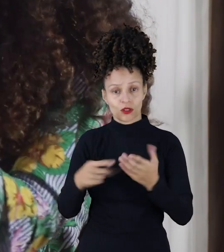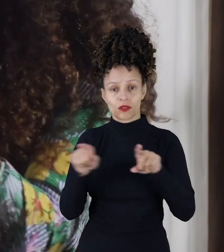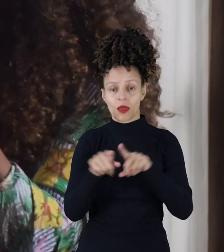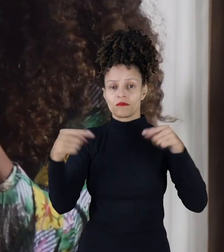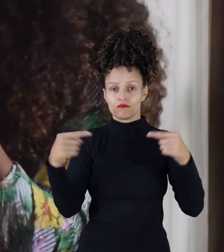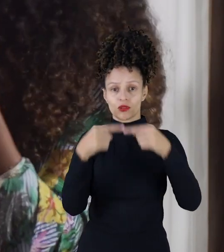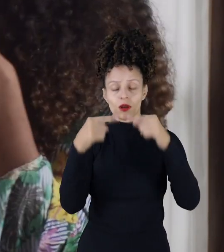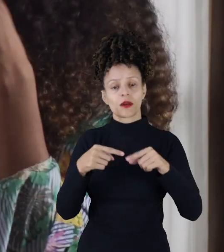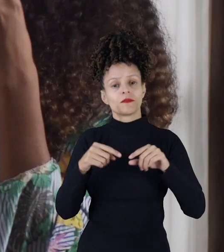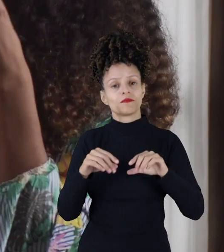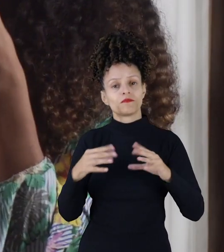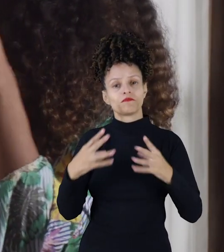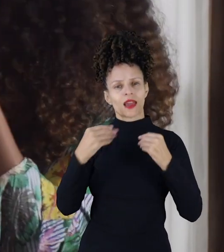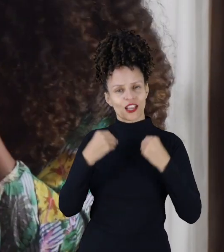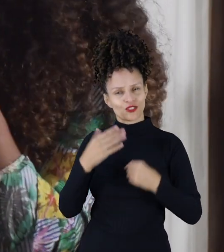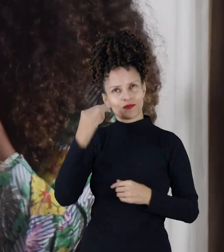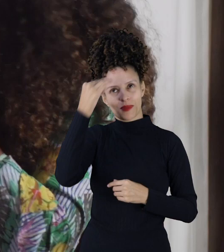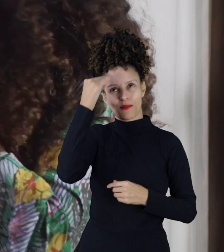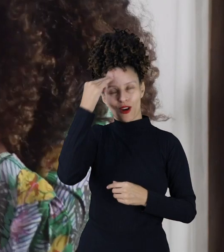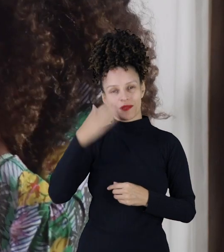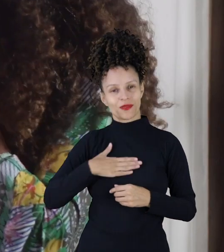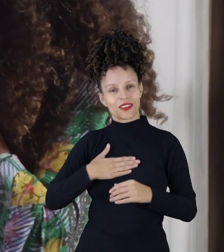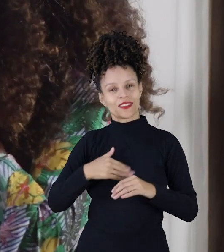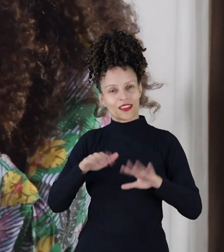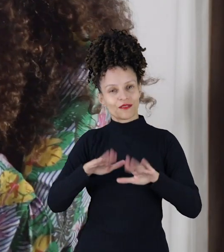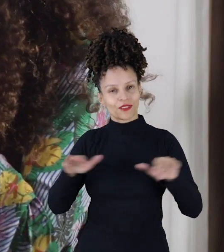são fundamentais. Então, mexe demais com as